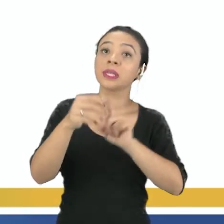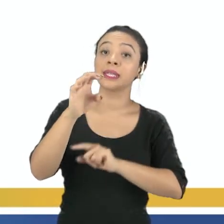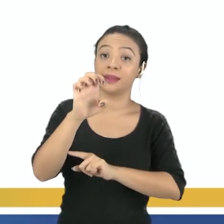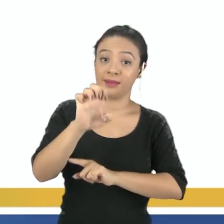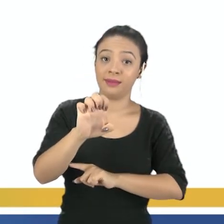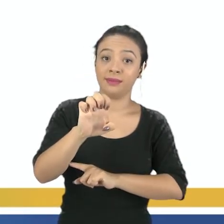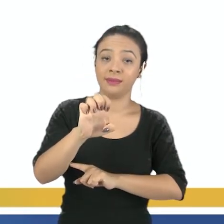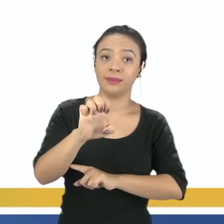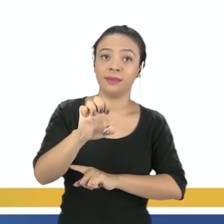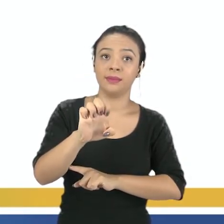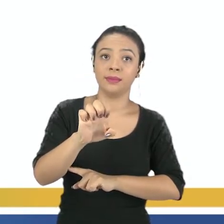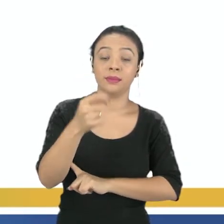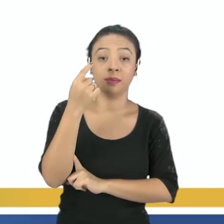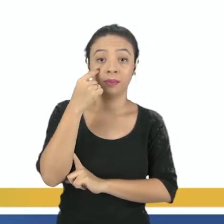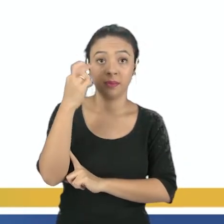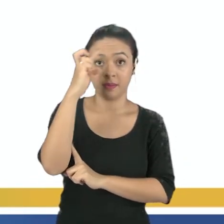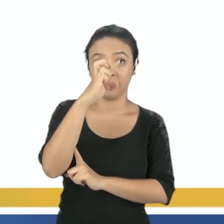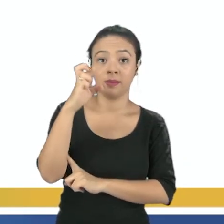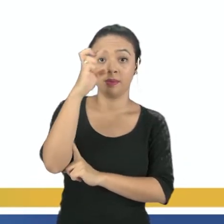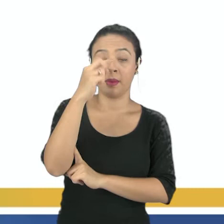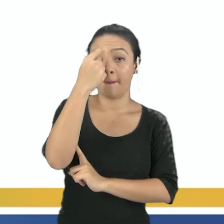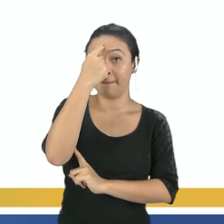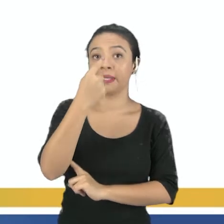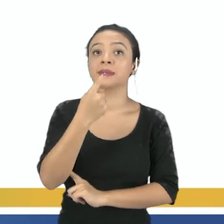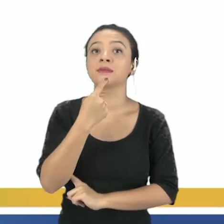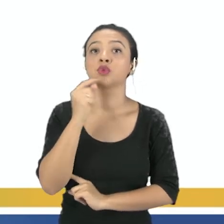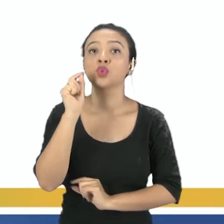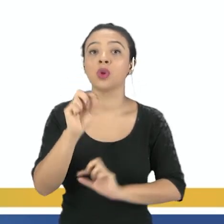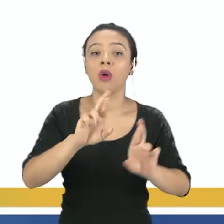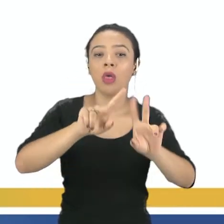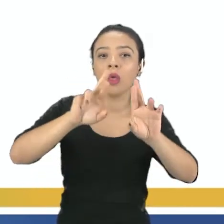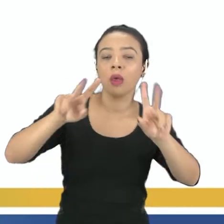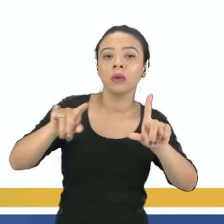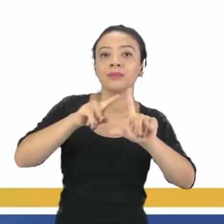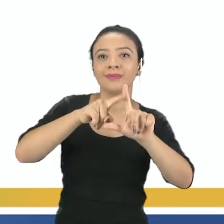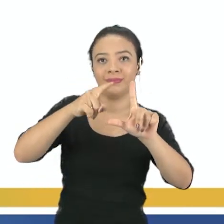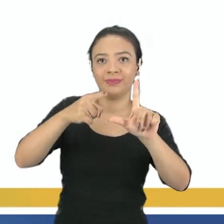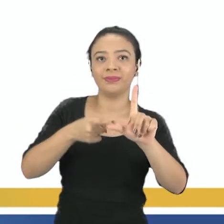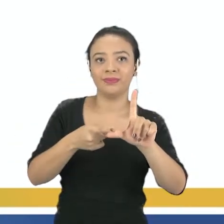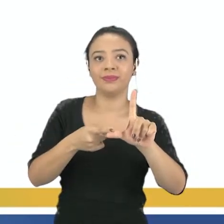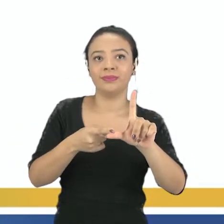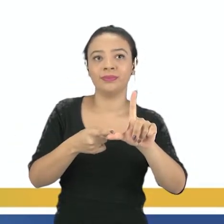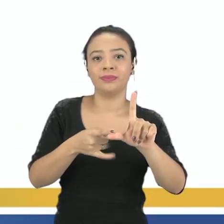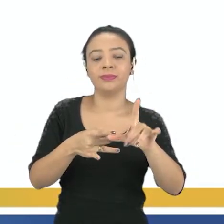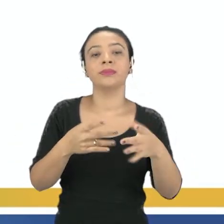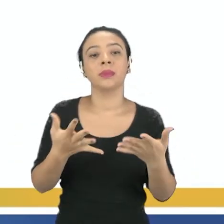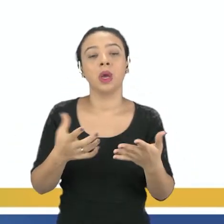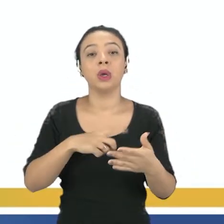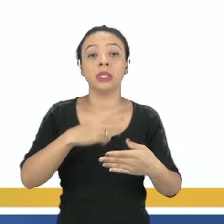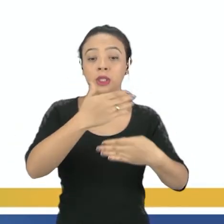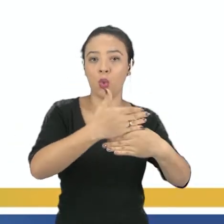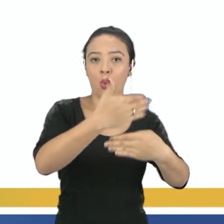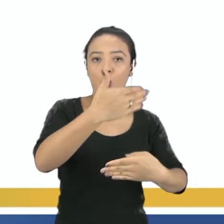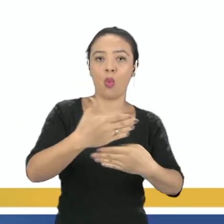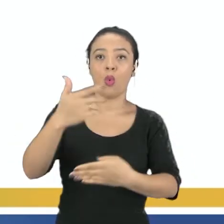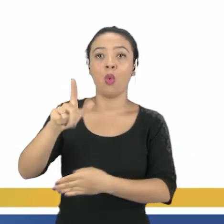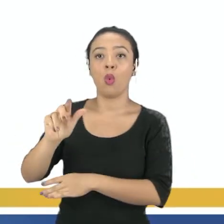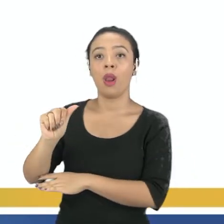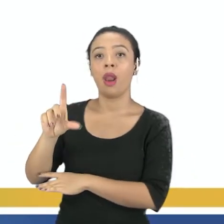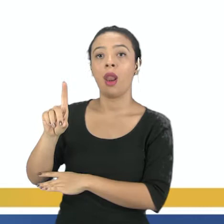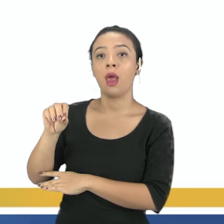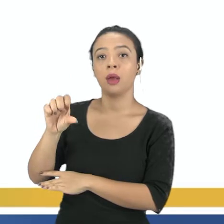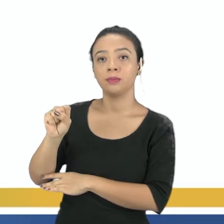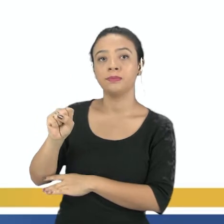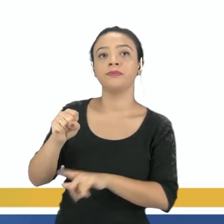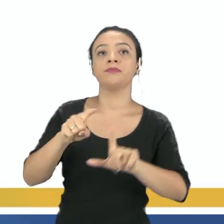E. Observamos na figura aí diferentes ângulos, né? Então, lados dos ângulos também